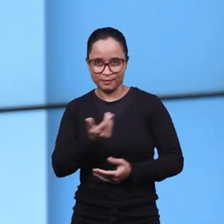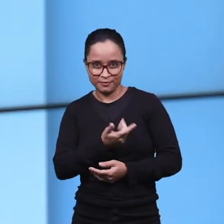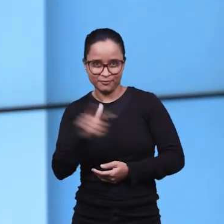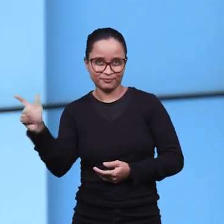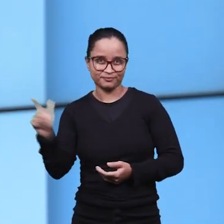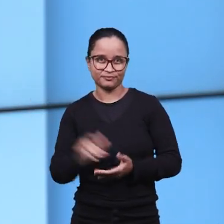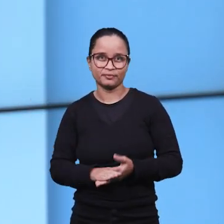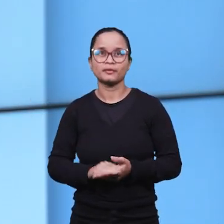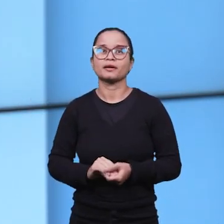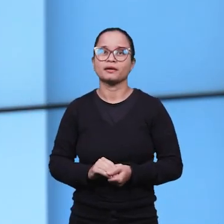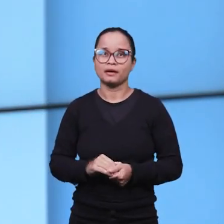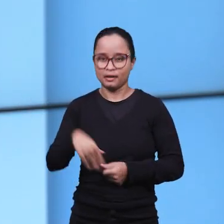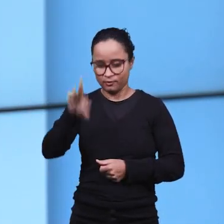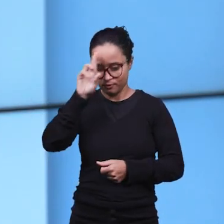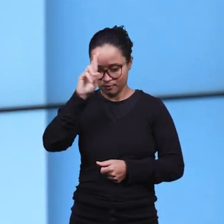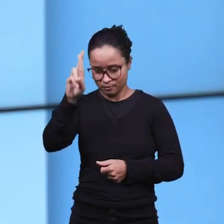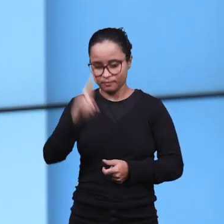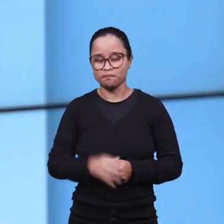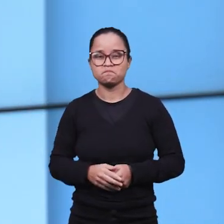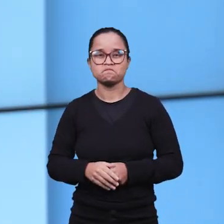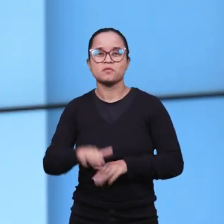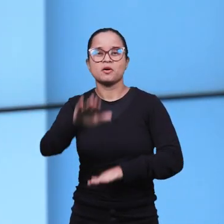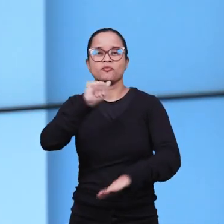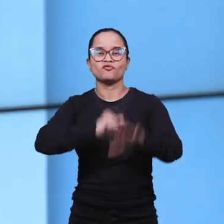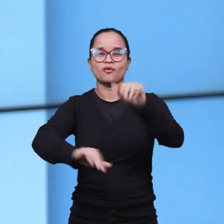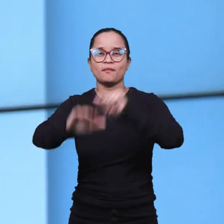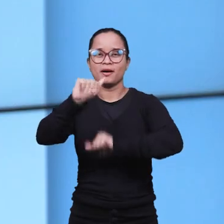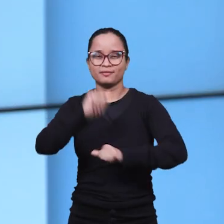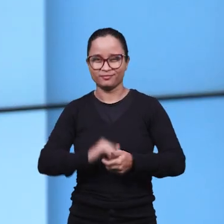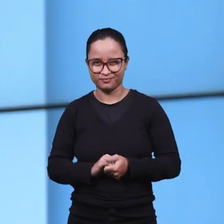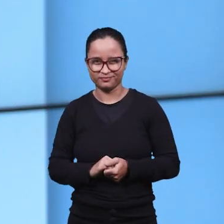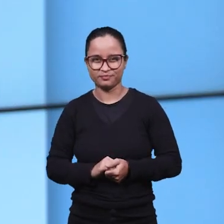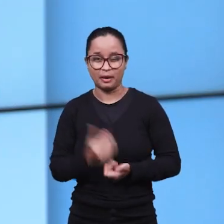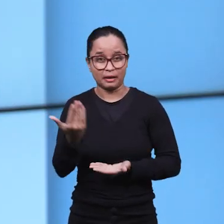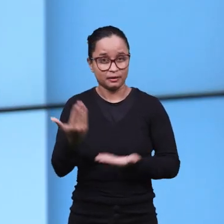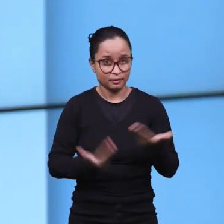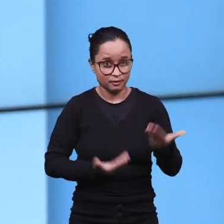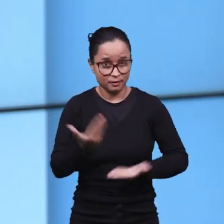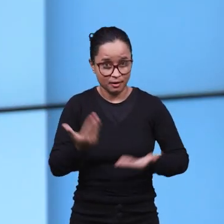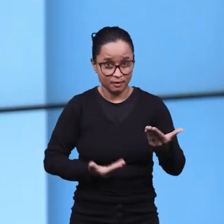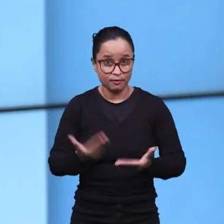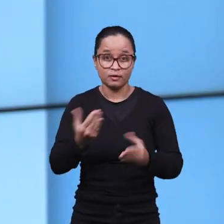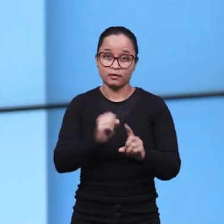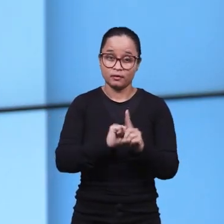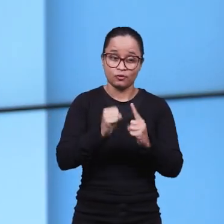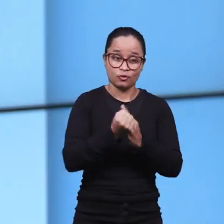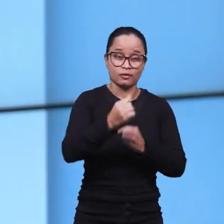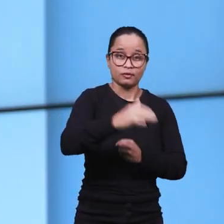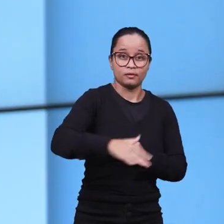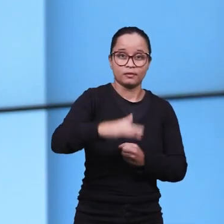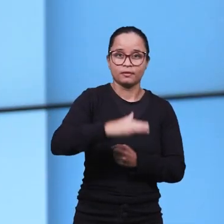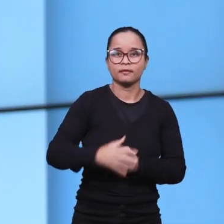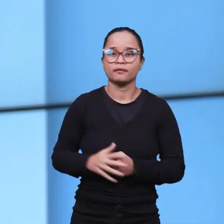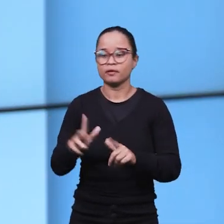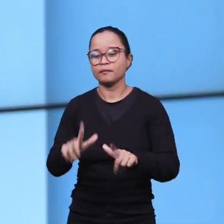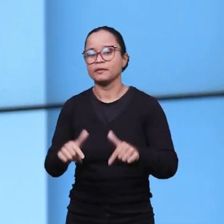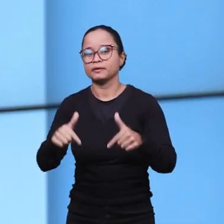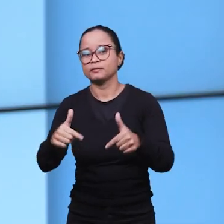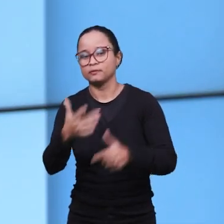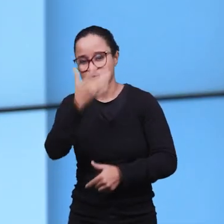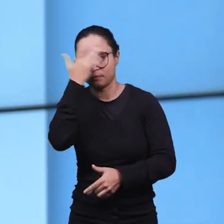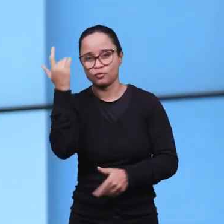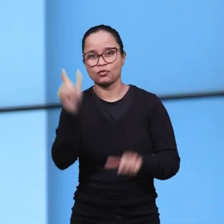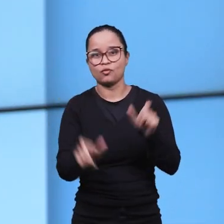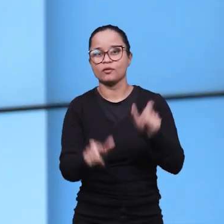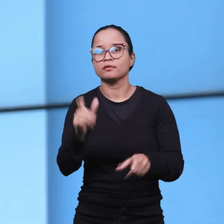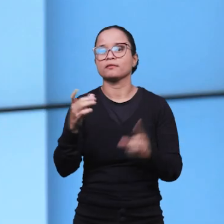próximo, ao próprio Senhor. É um chamado para que a igreja e a sociedade se mobilizem em prol das